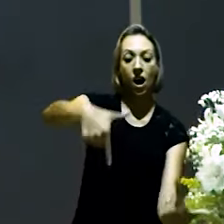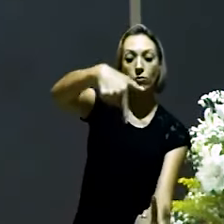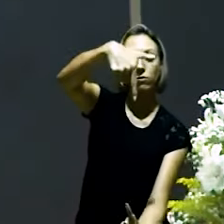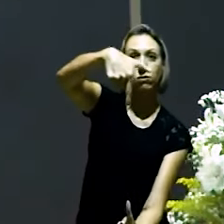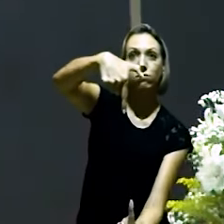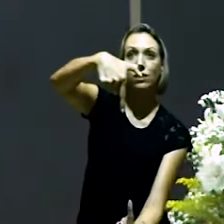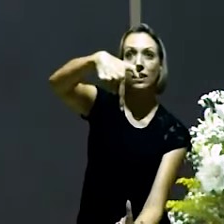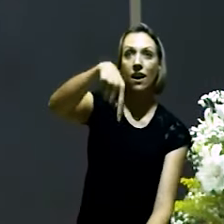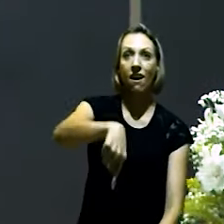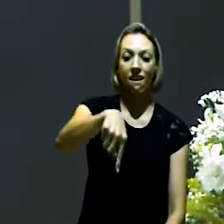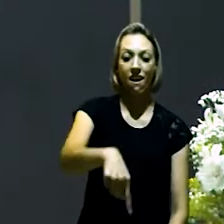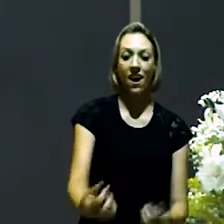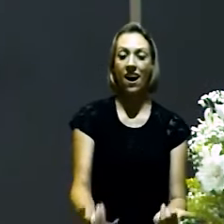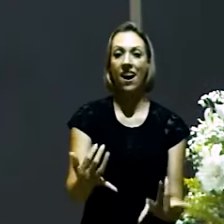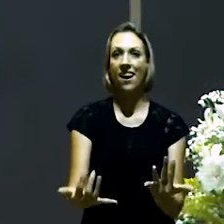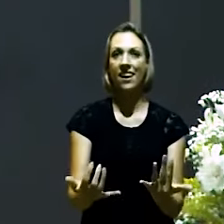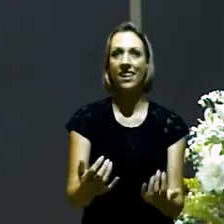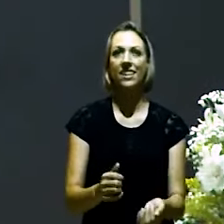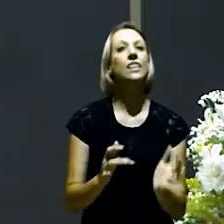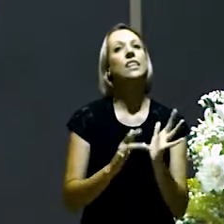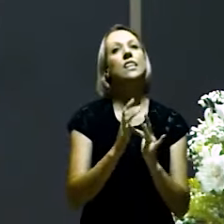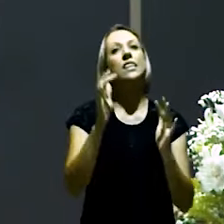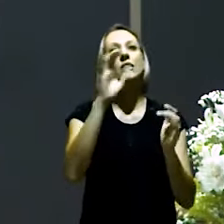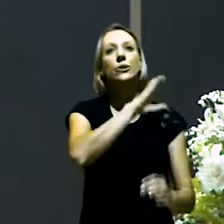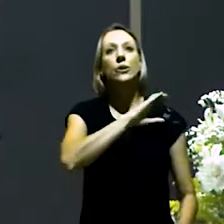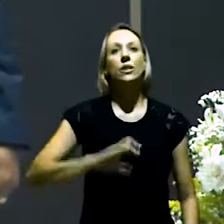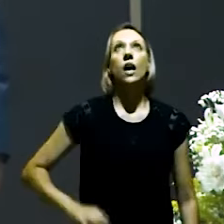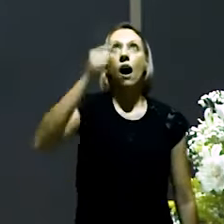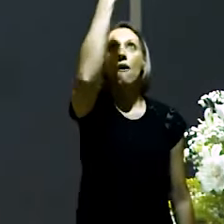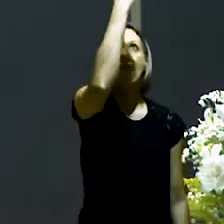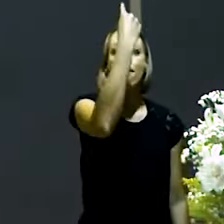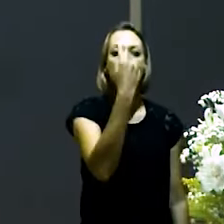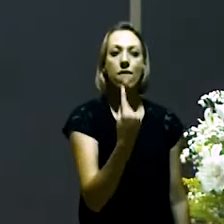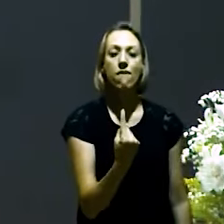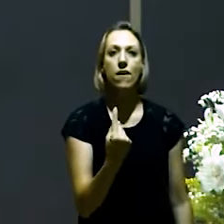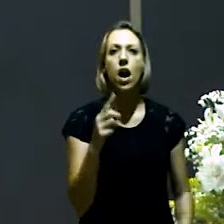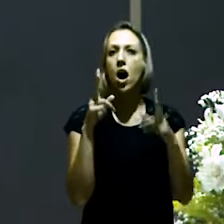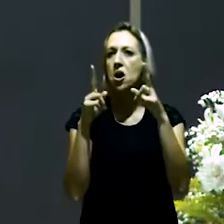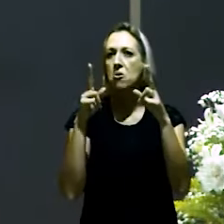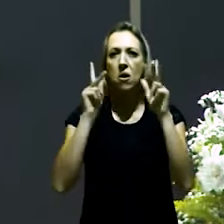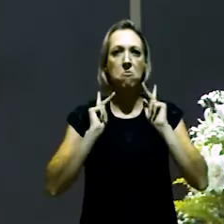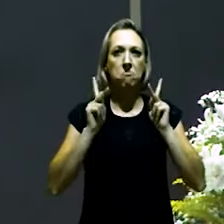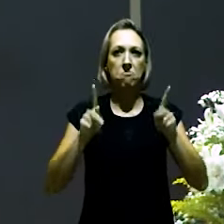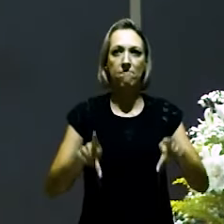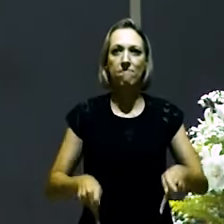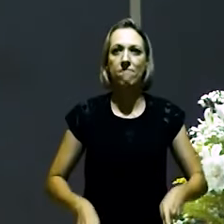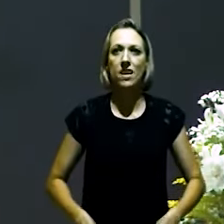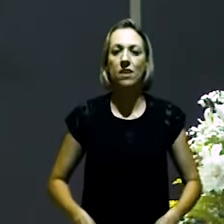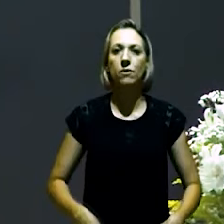guerra. Ele se fez carne. Ele não veio com toda a sua glória. Não, ele não veio com toda a sua